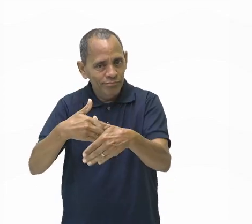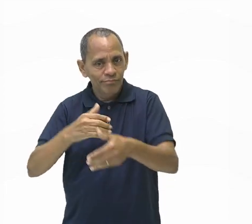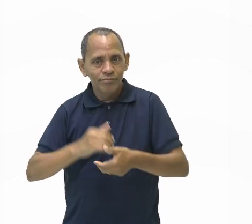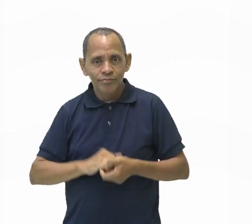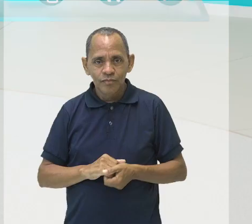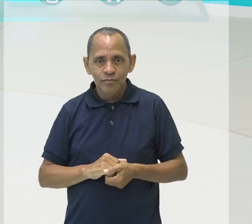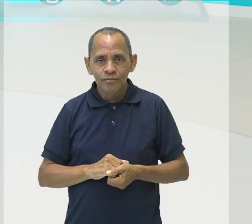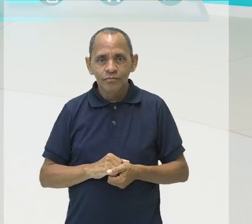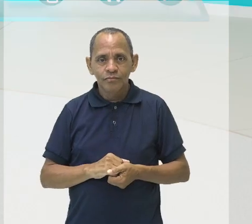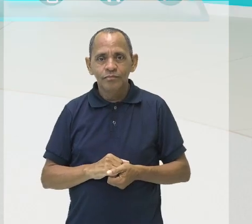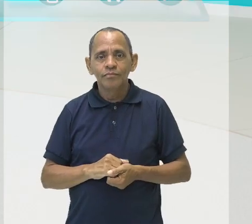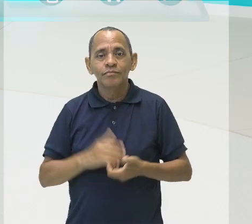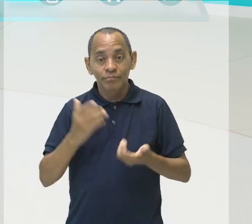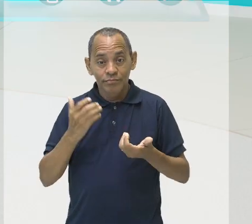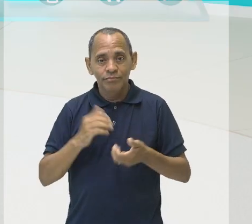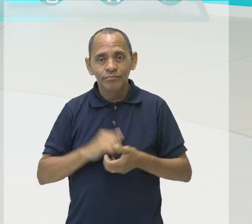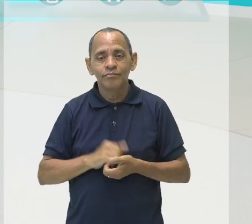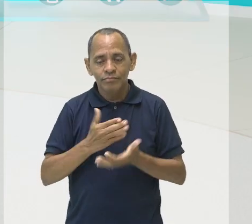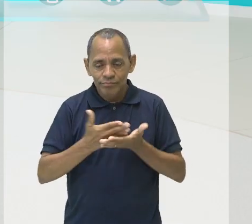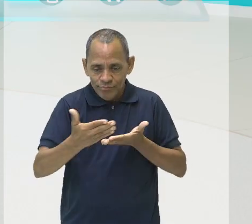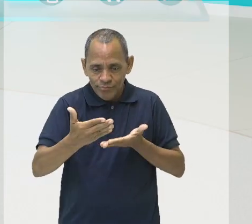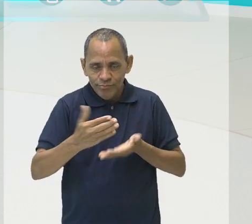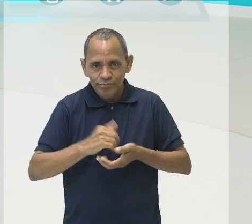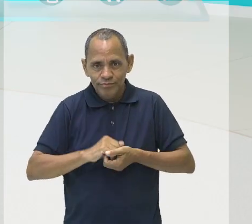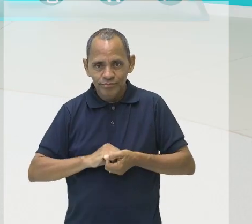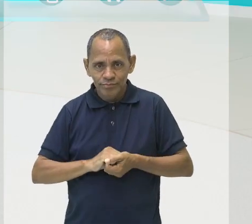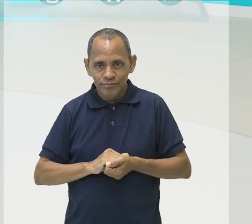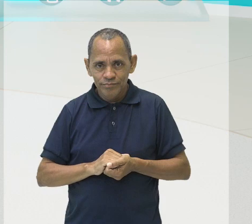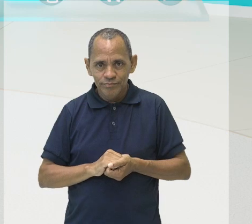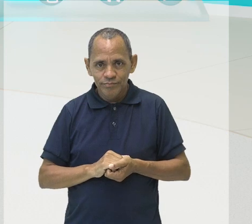a avaliação, ok? Então vamos à nossa revisão.